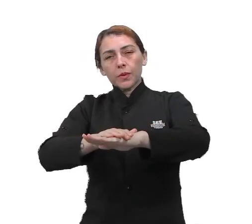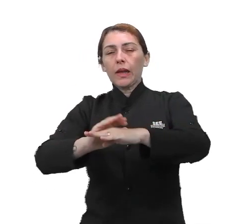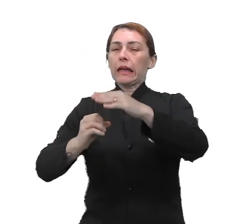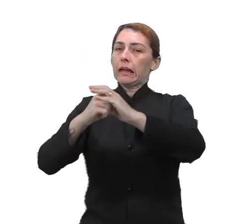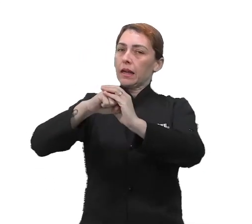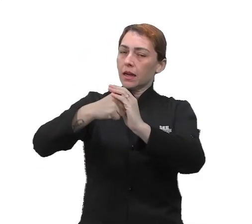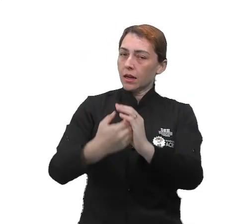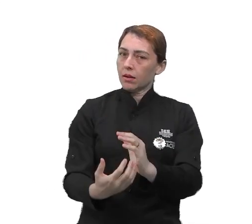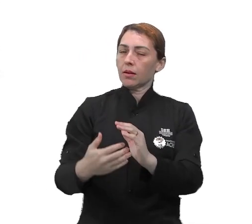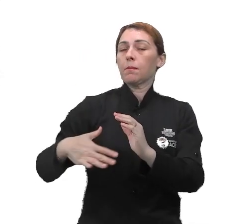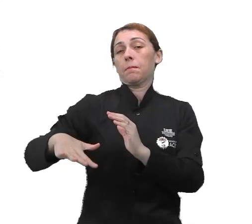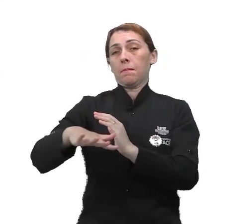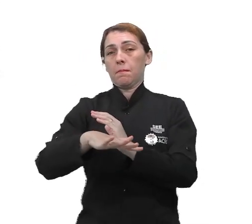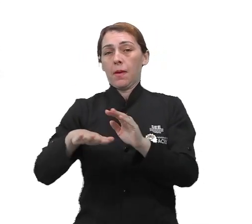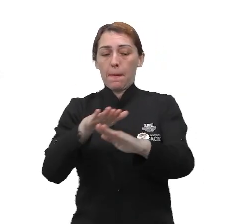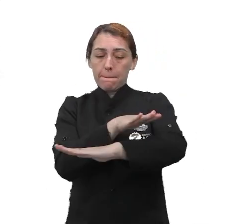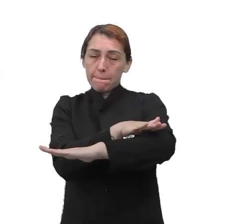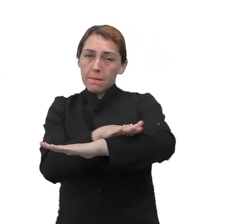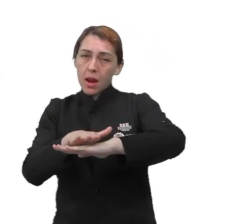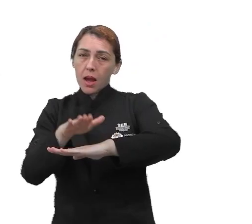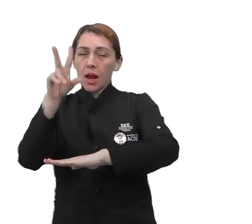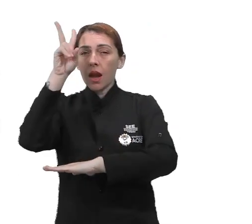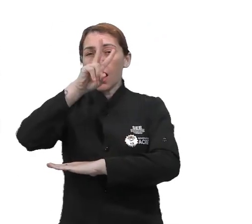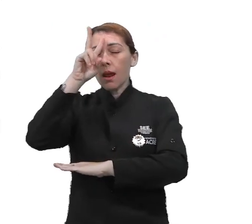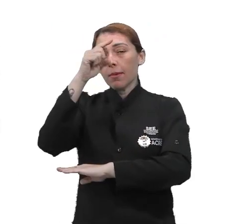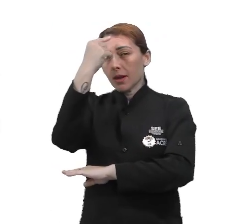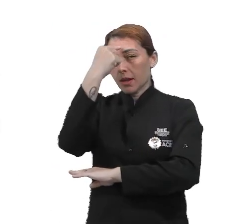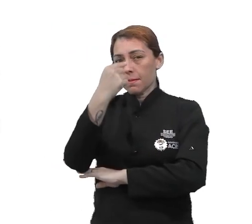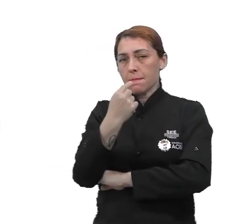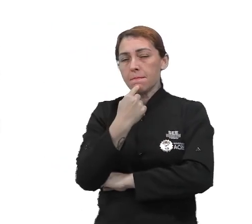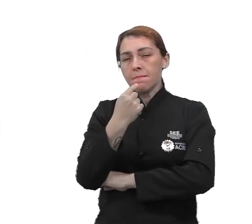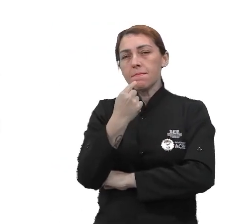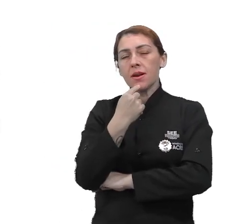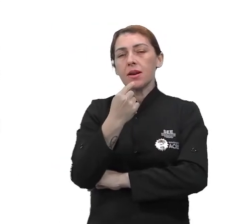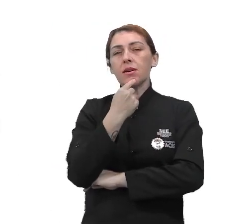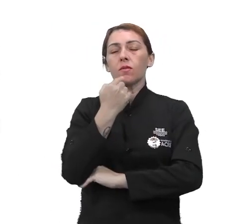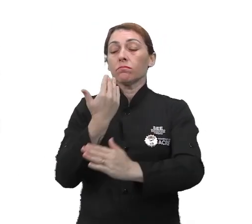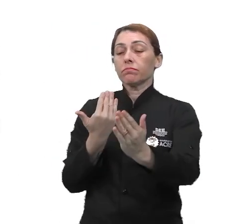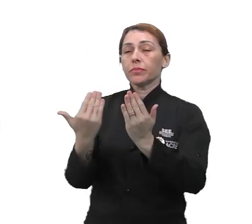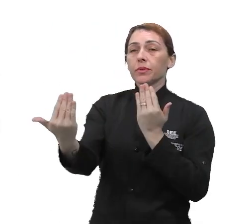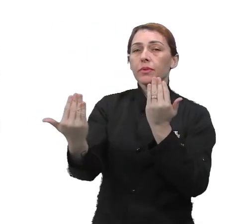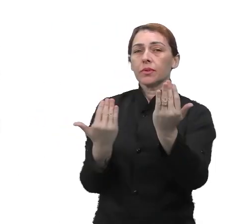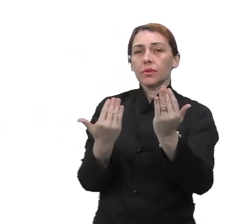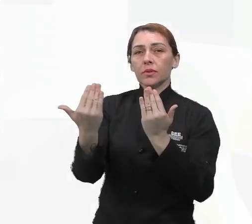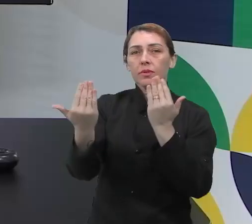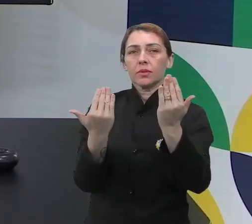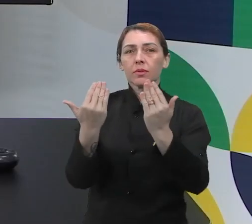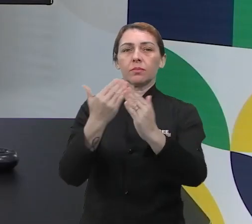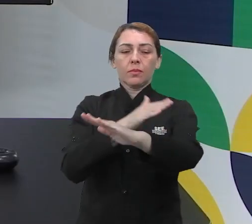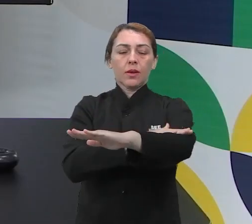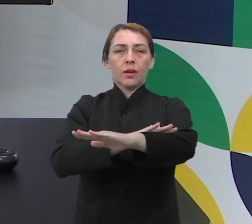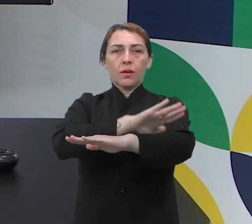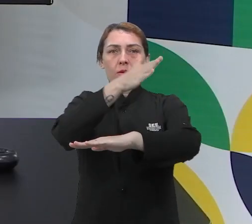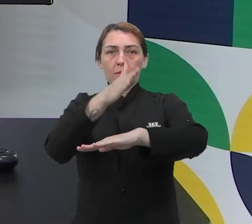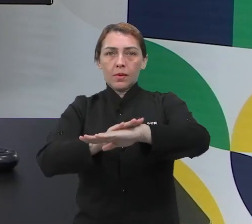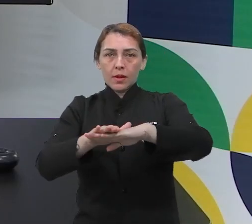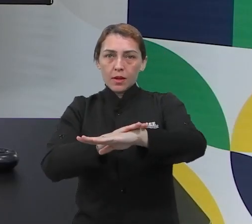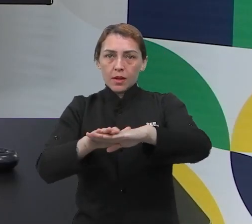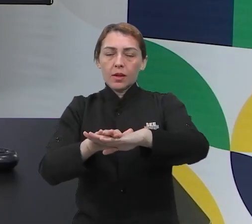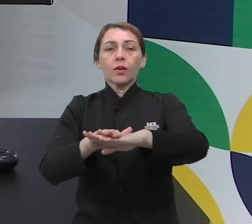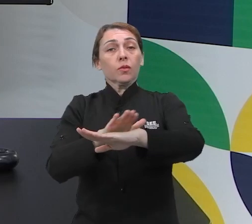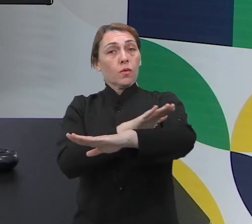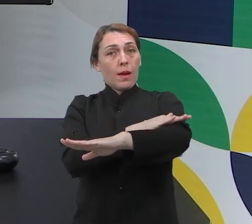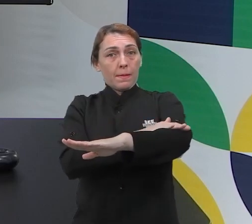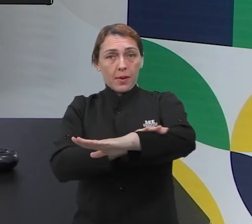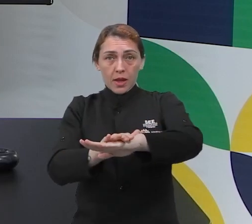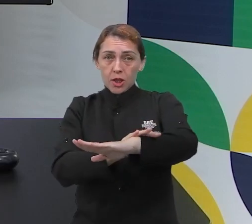caracteriza-se pela superfície mais plana. Lembra lá da imagem? Quando eu vou comparar o planalto com a planície, já